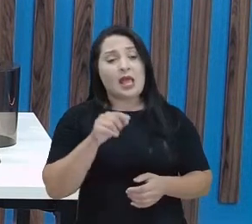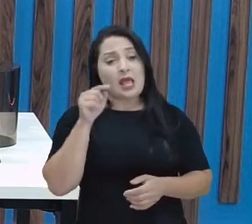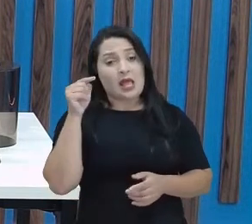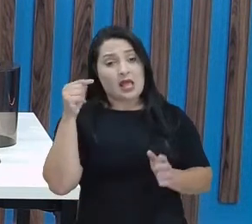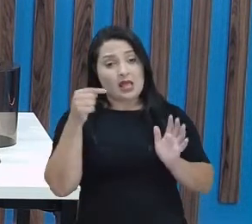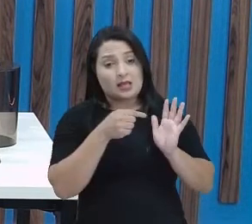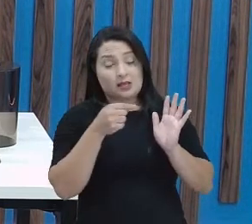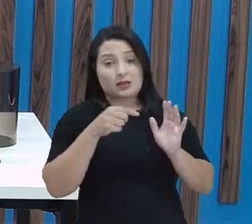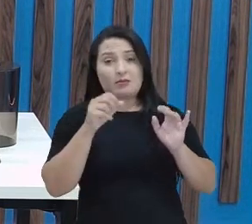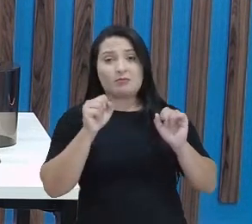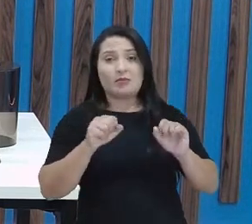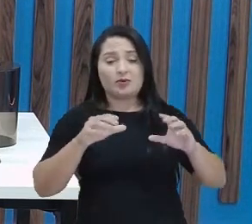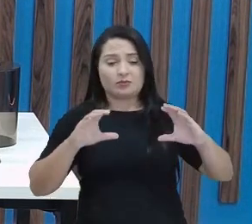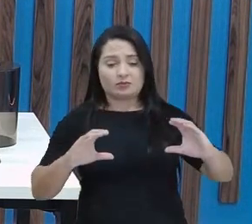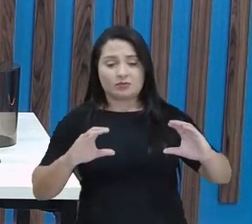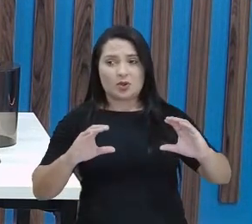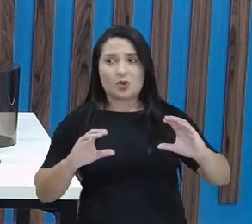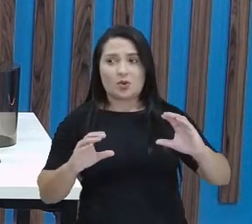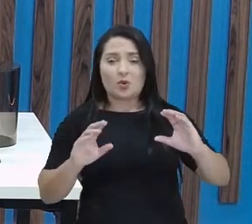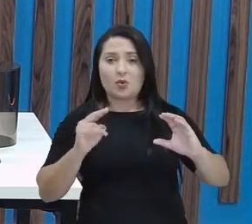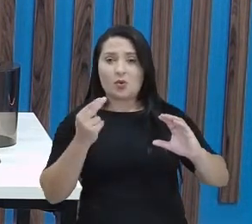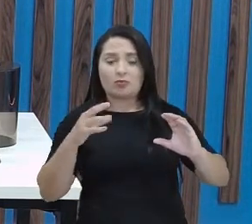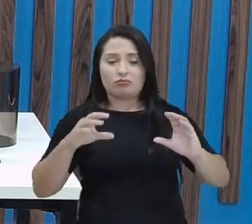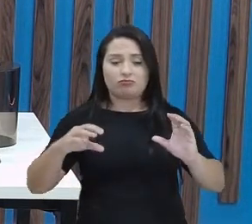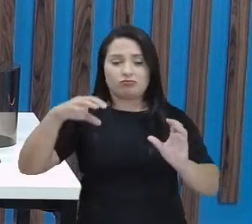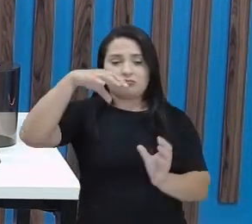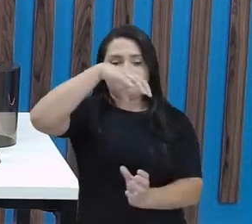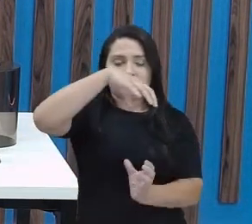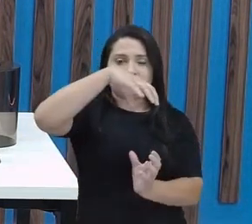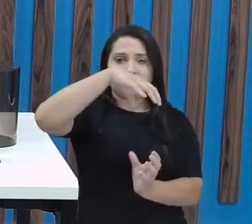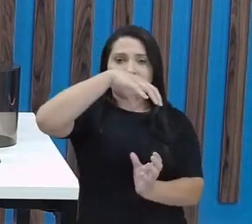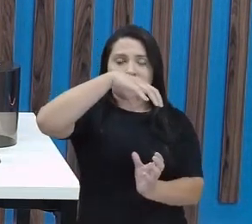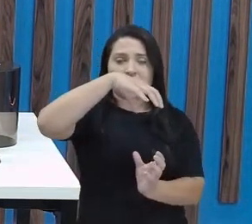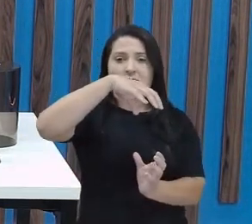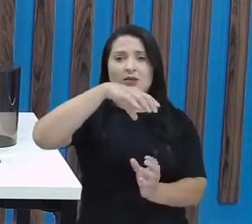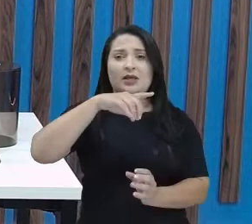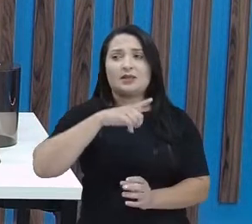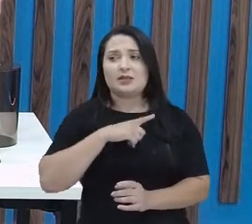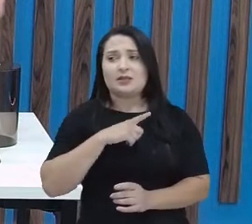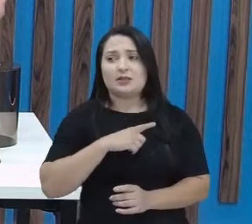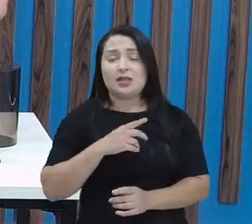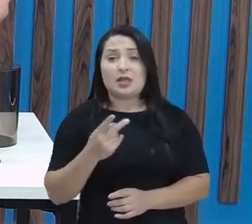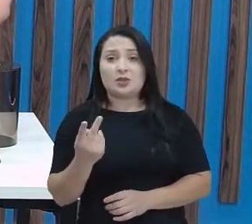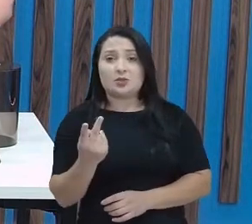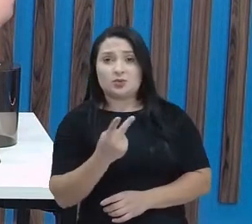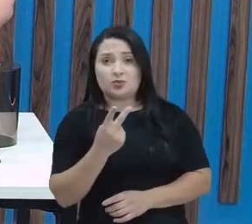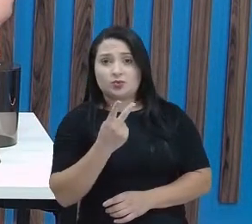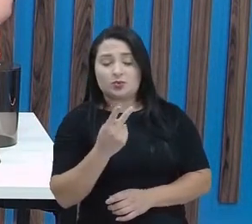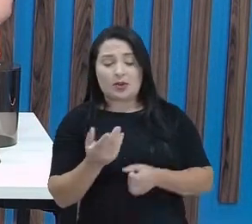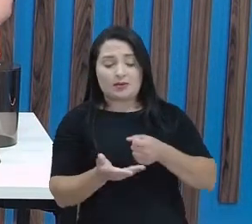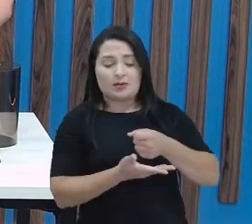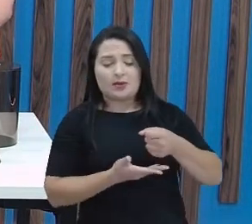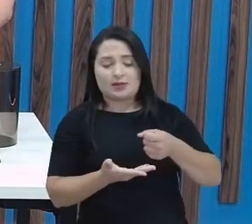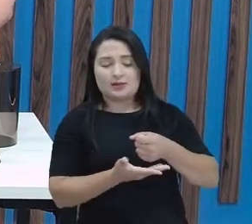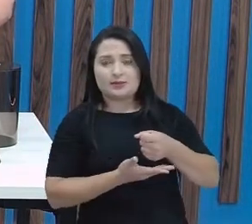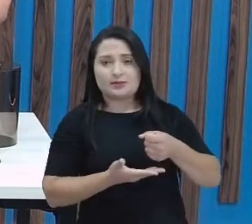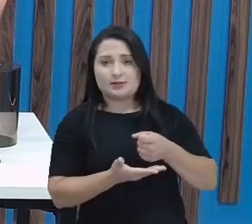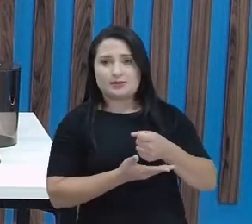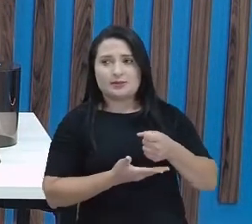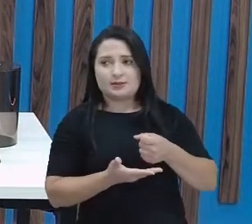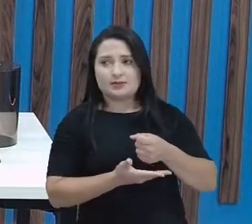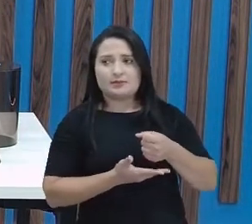vertical, na horizontal, quanto na vertical. Vai ter aqui 2 bases, deixa eu colocar aqui para não